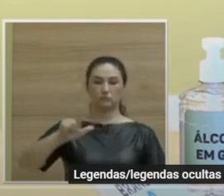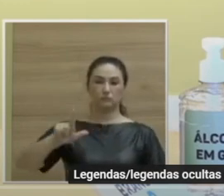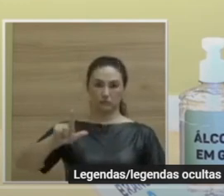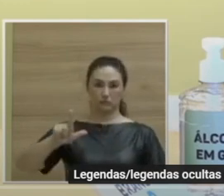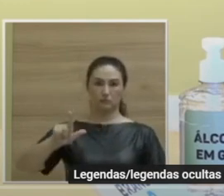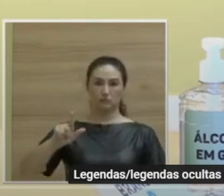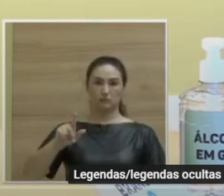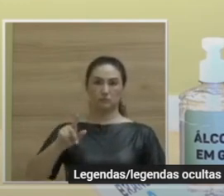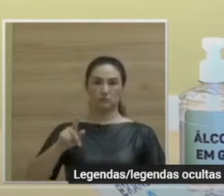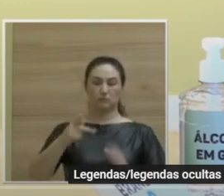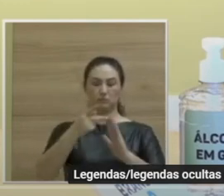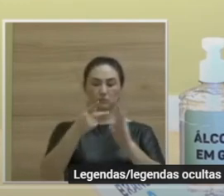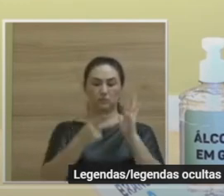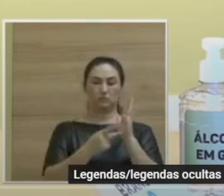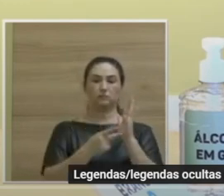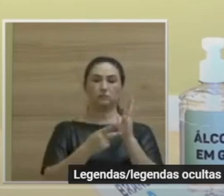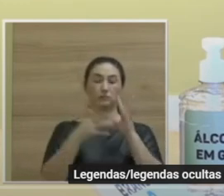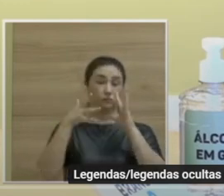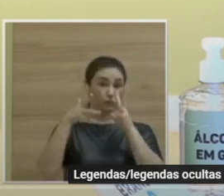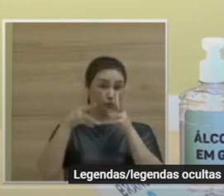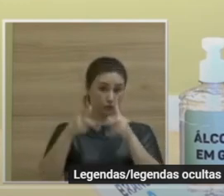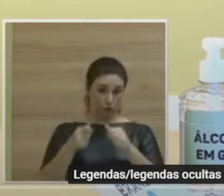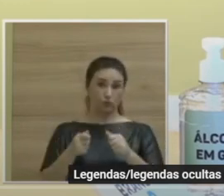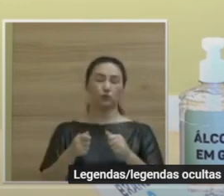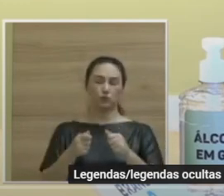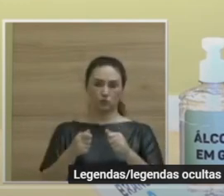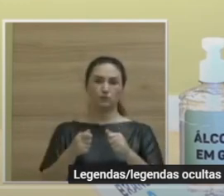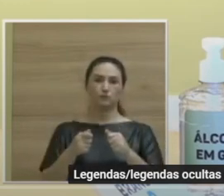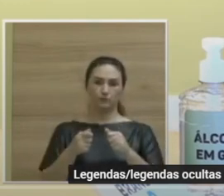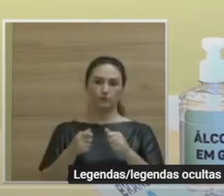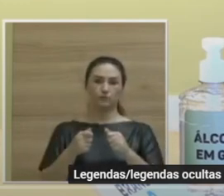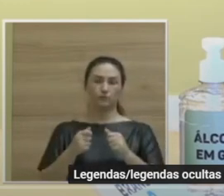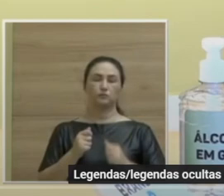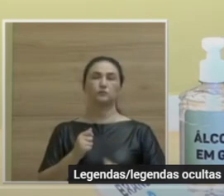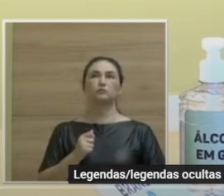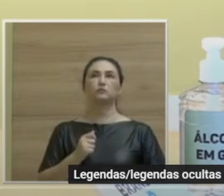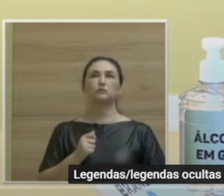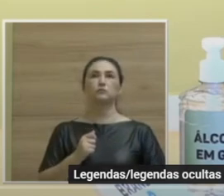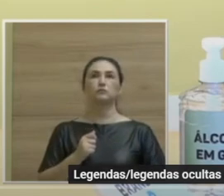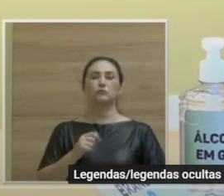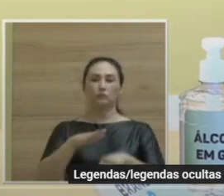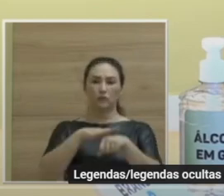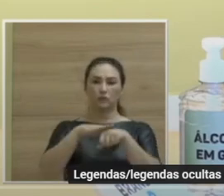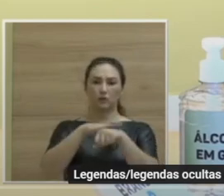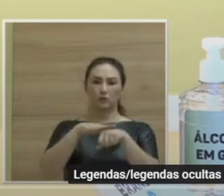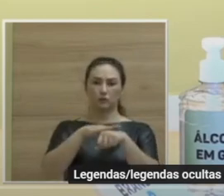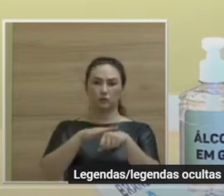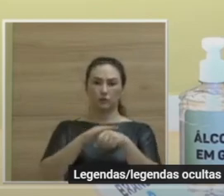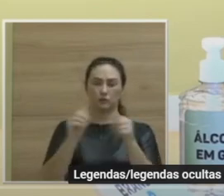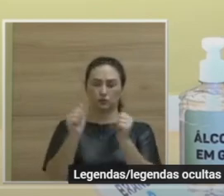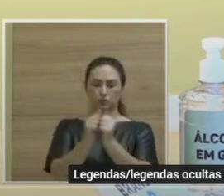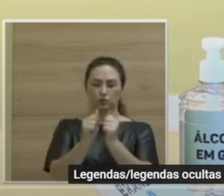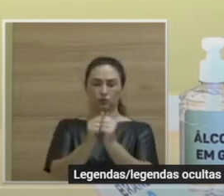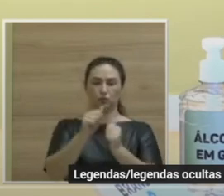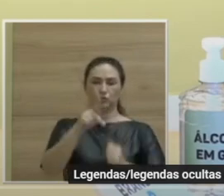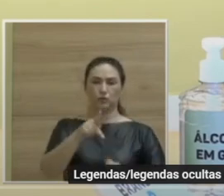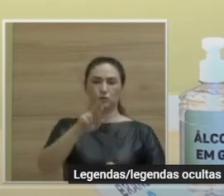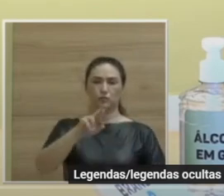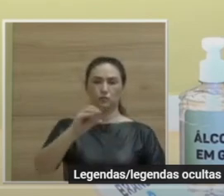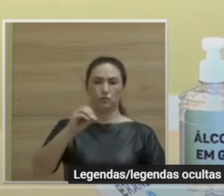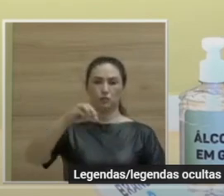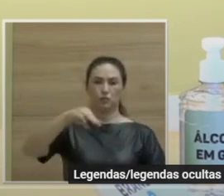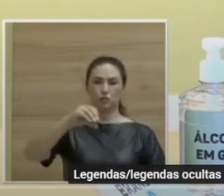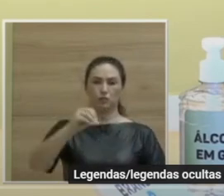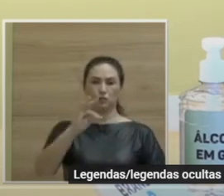o parecer, enfim, tudo que era atinente à matéria. E na nossa conversa junto à promotora ficou claro que da parte